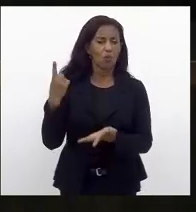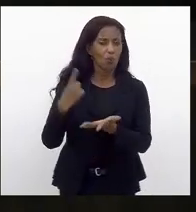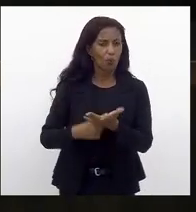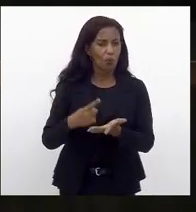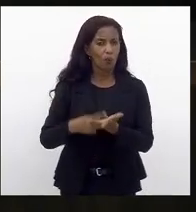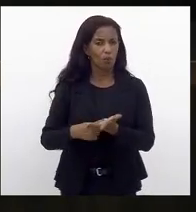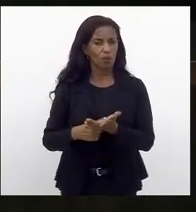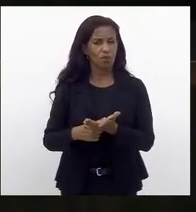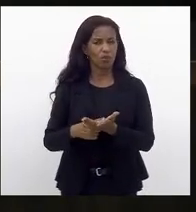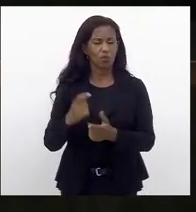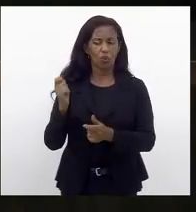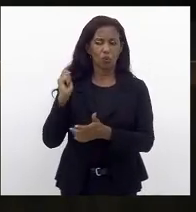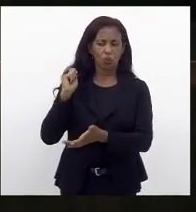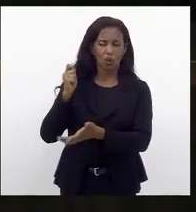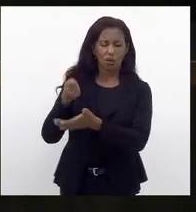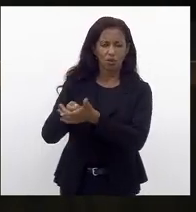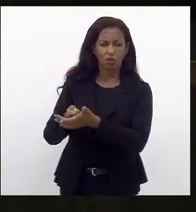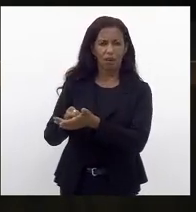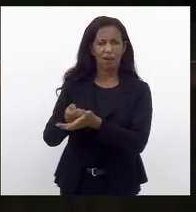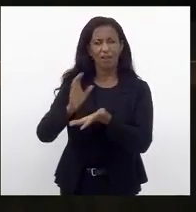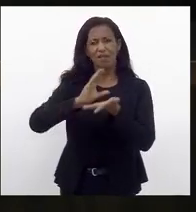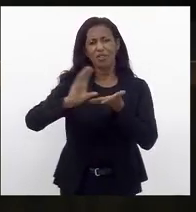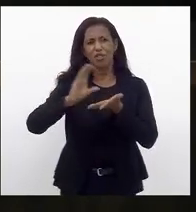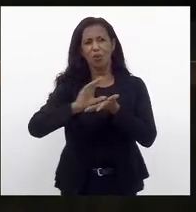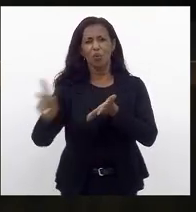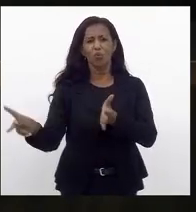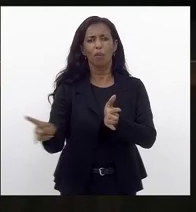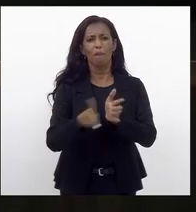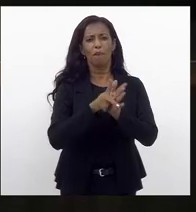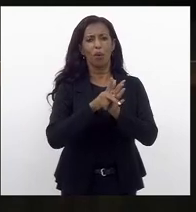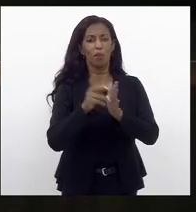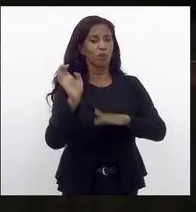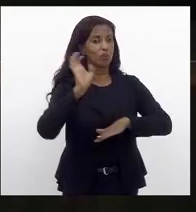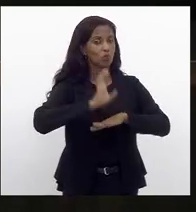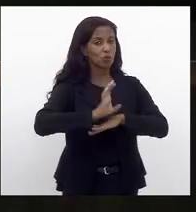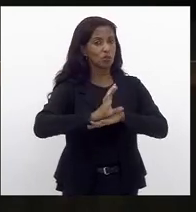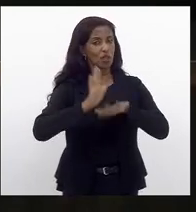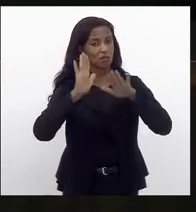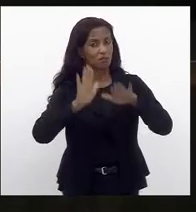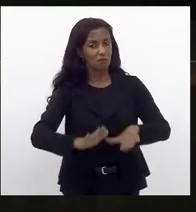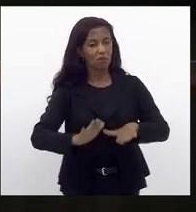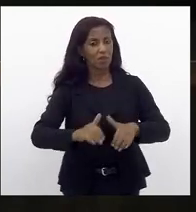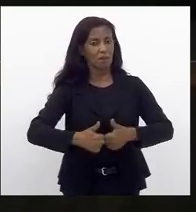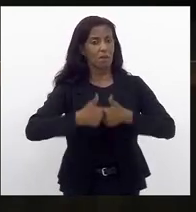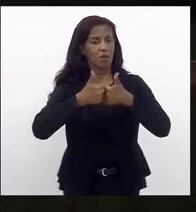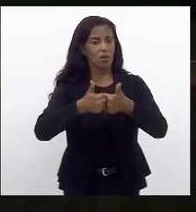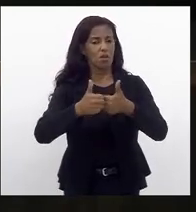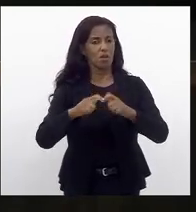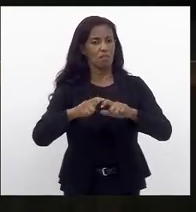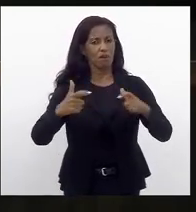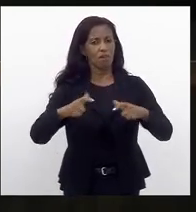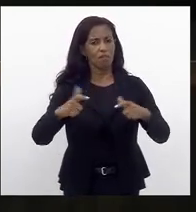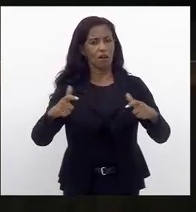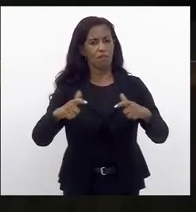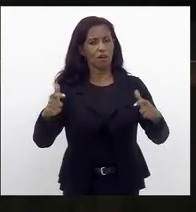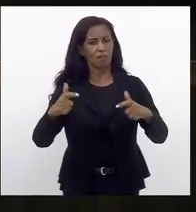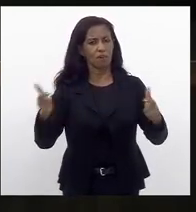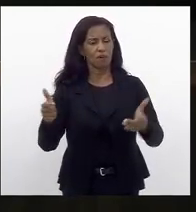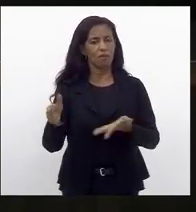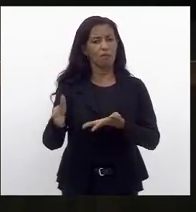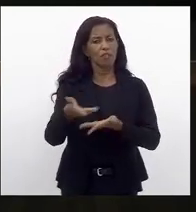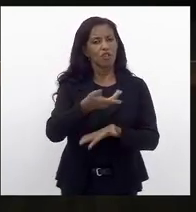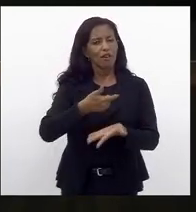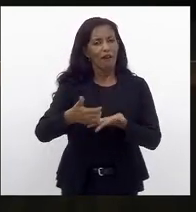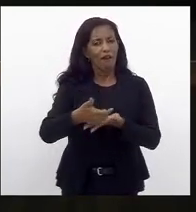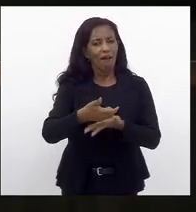que ao invés de pagar um tesouro esse recurso seja um invertido e por exemplo para o crescimento dos Estados pode ir à